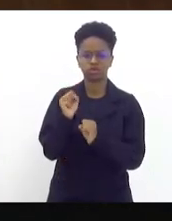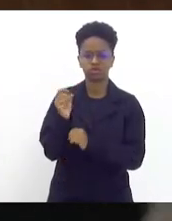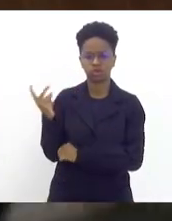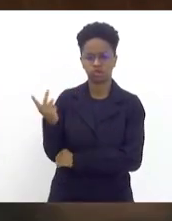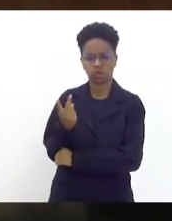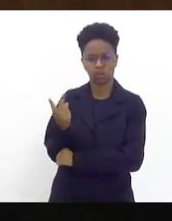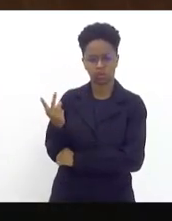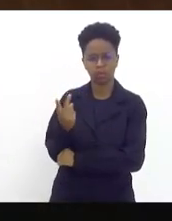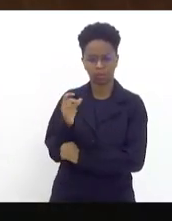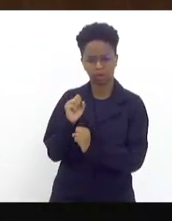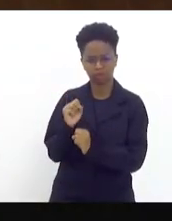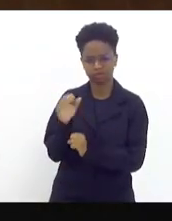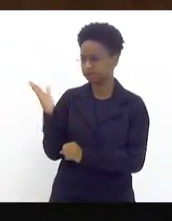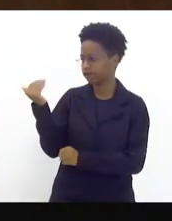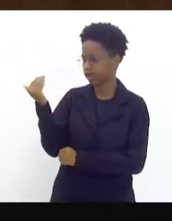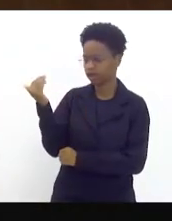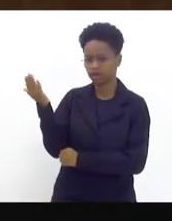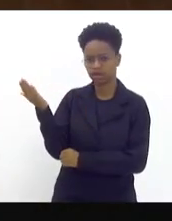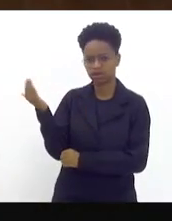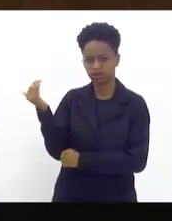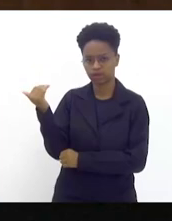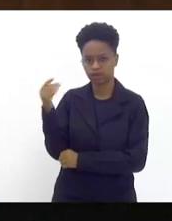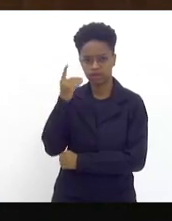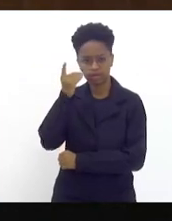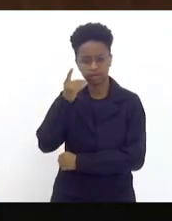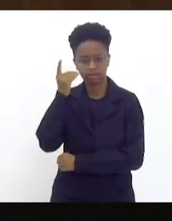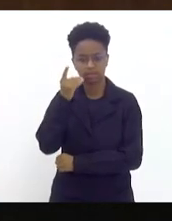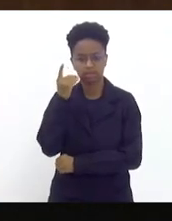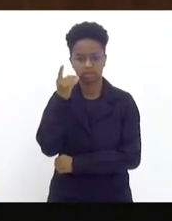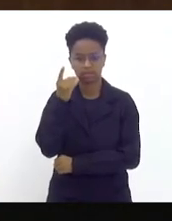vem cá deputado